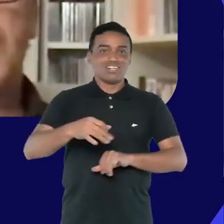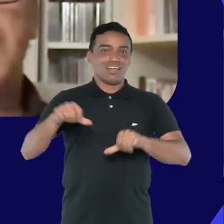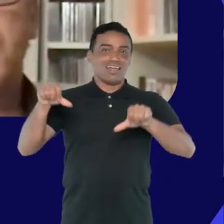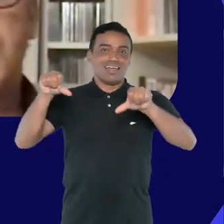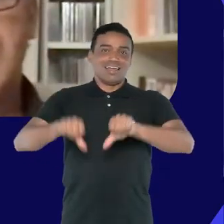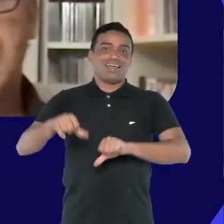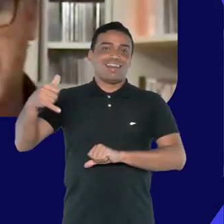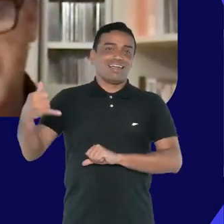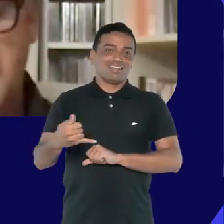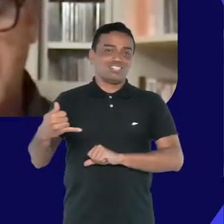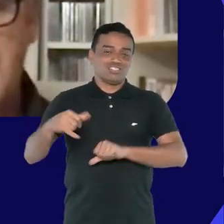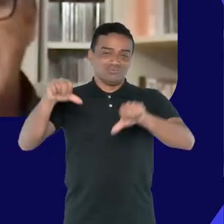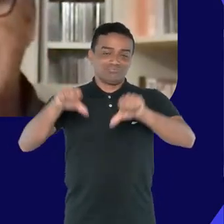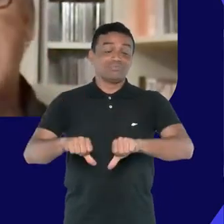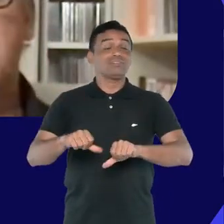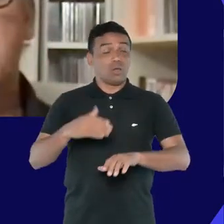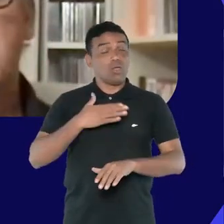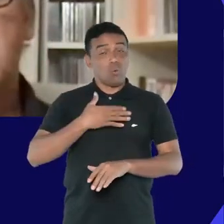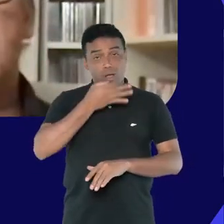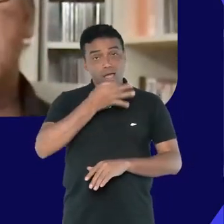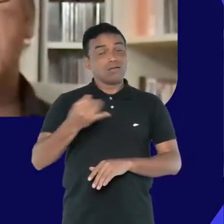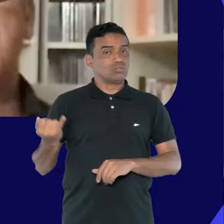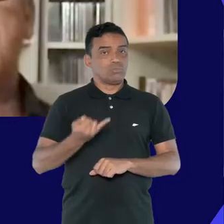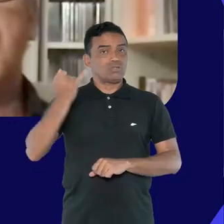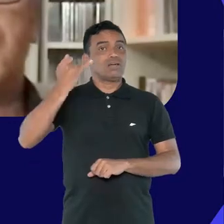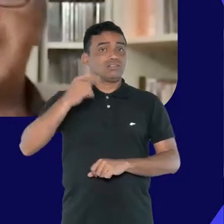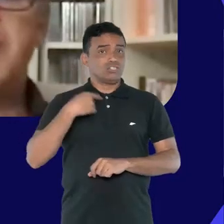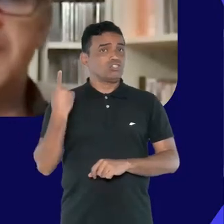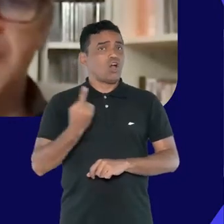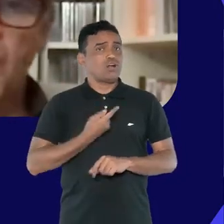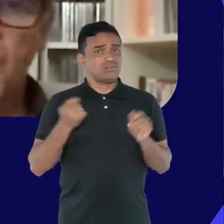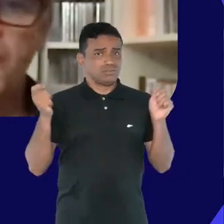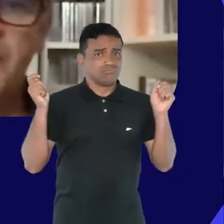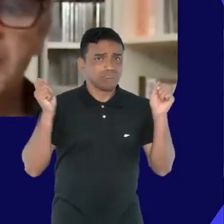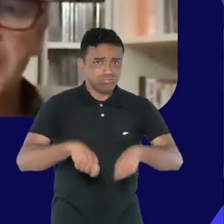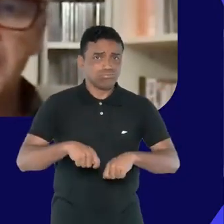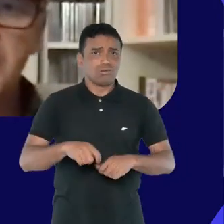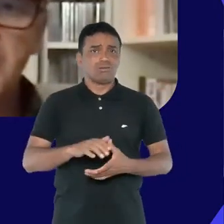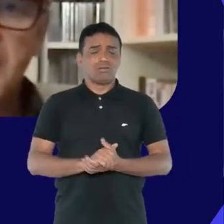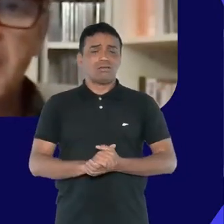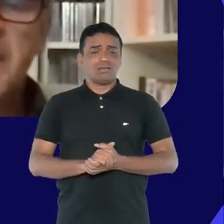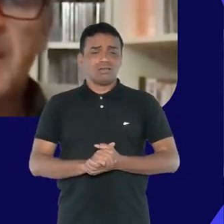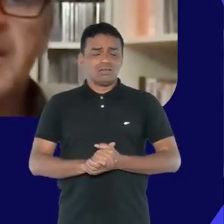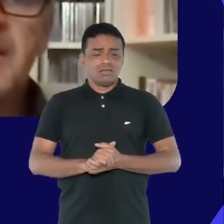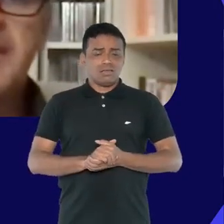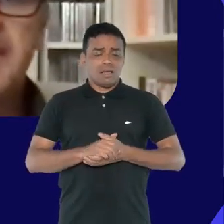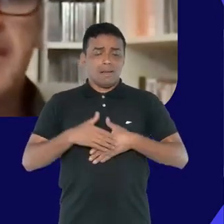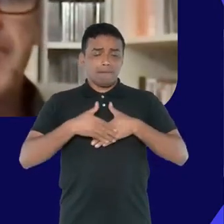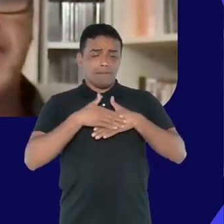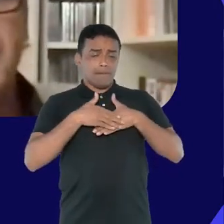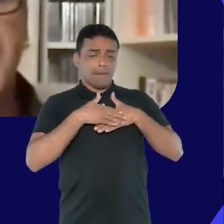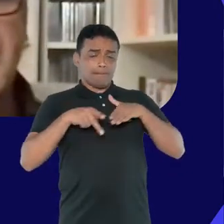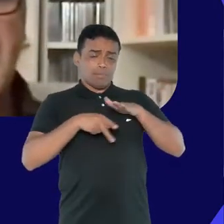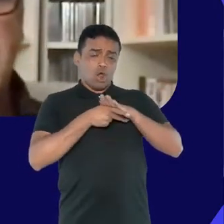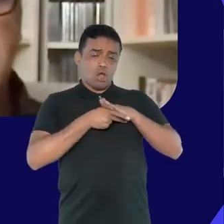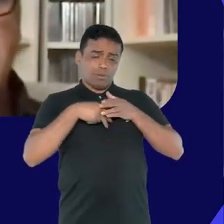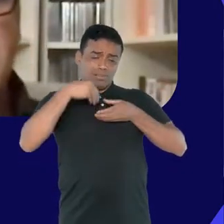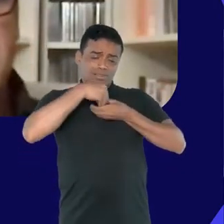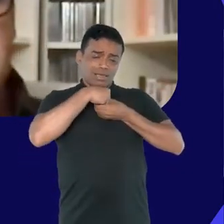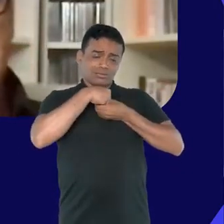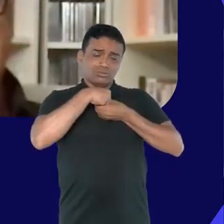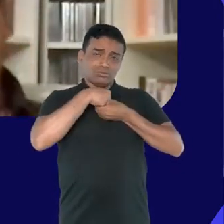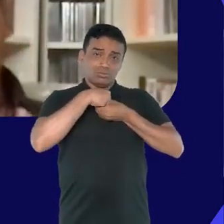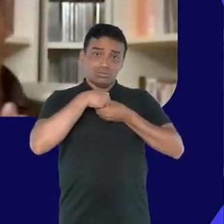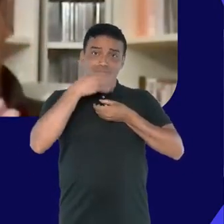Eu acho que é muito importante, por exemplo, nesse caso, nós sermos capazes de ouvi-las, perceber que